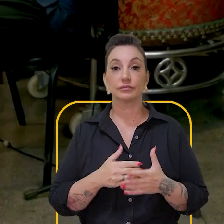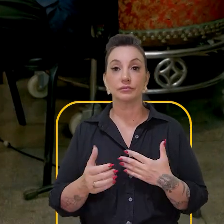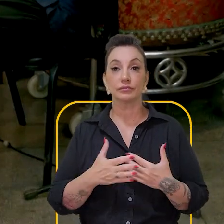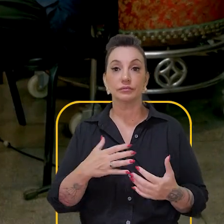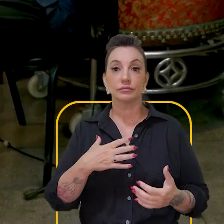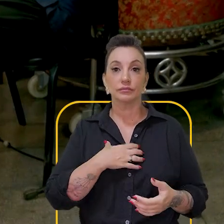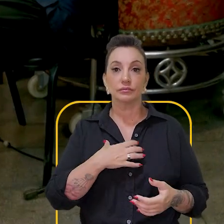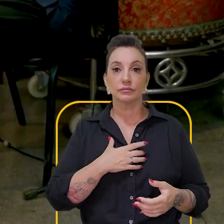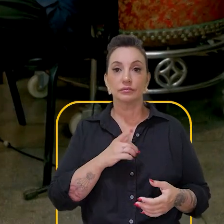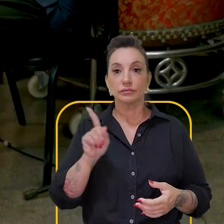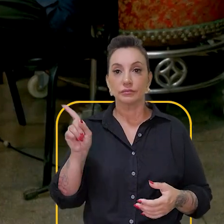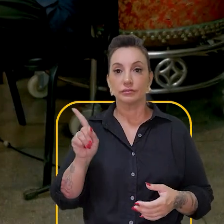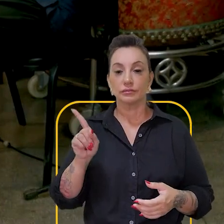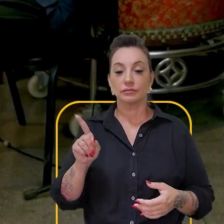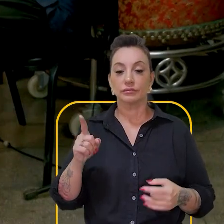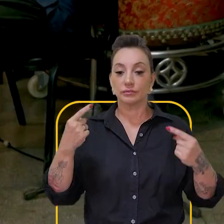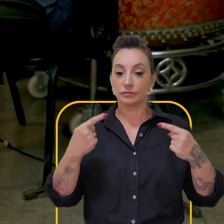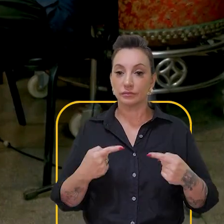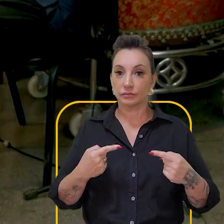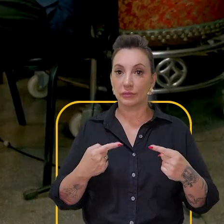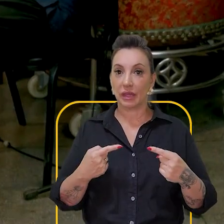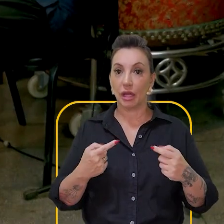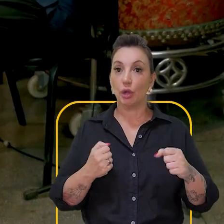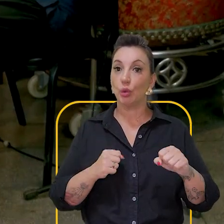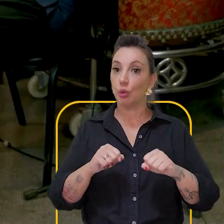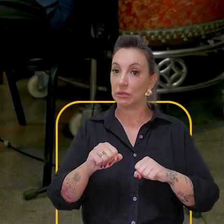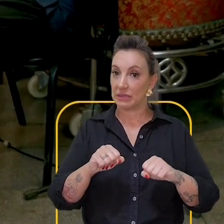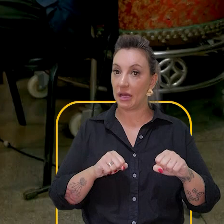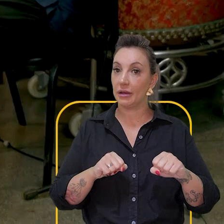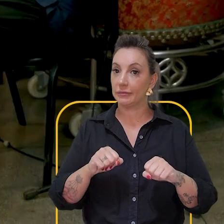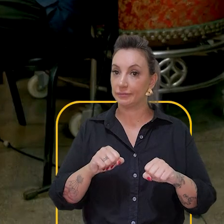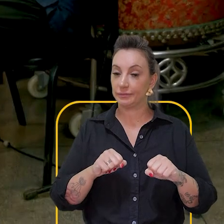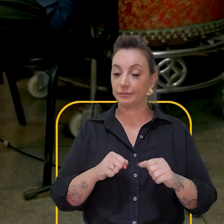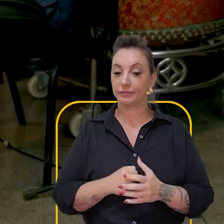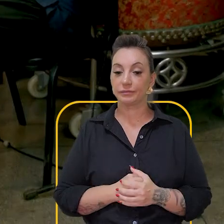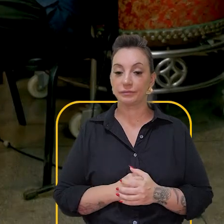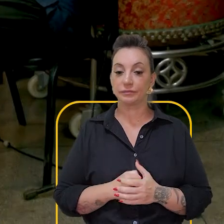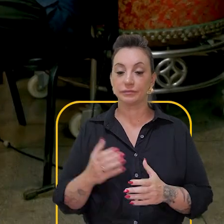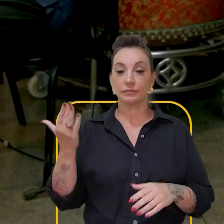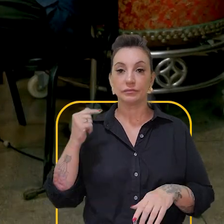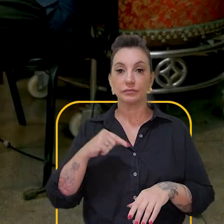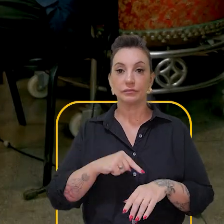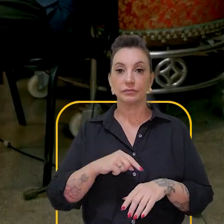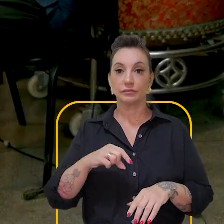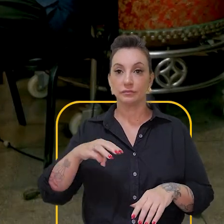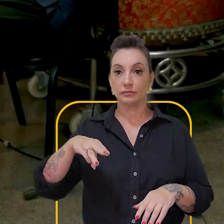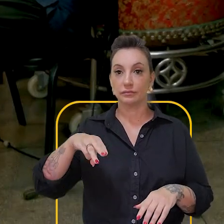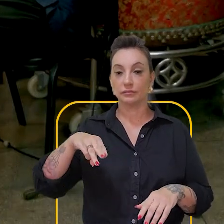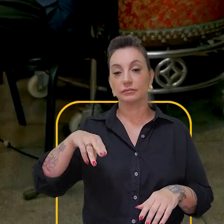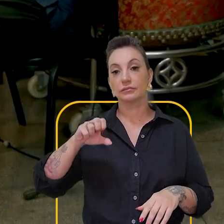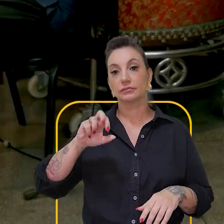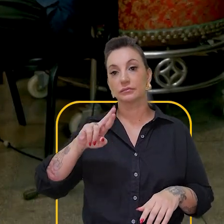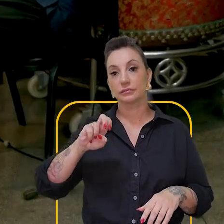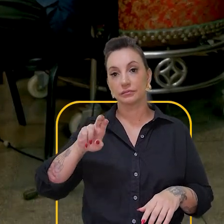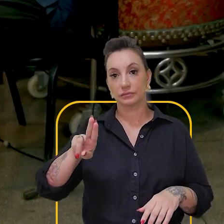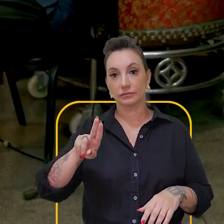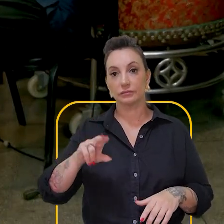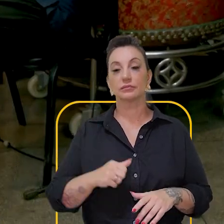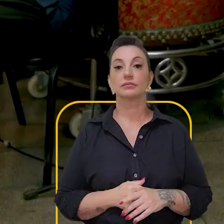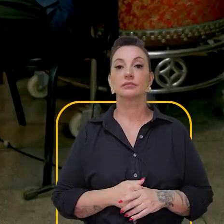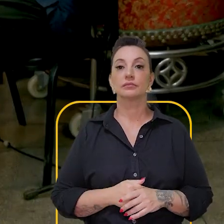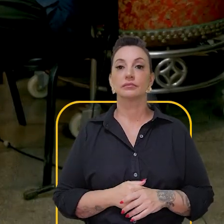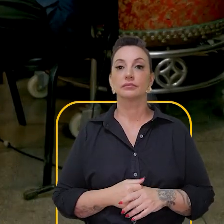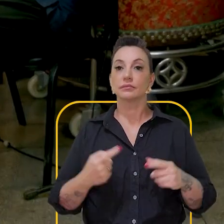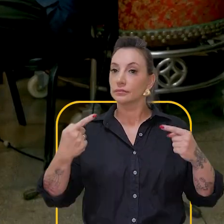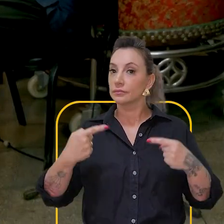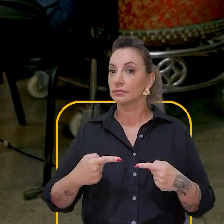Nereu Pô o pessoal eh chegou a disputar até na na Olimpíada na China que o com participou o Emerson trouxe